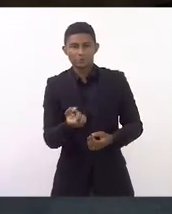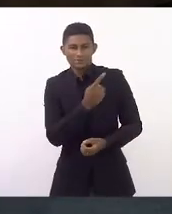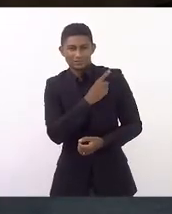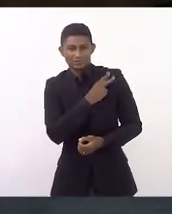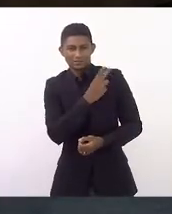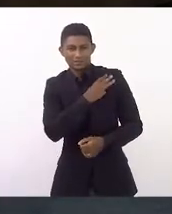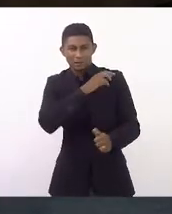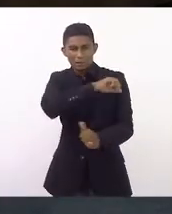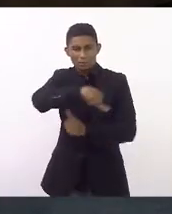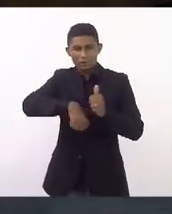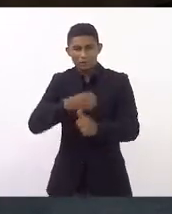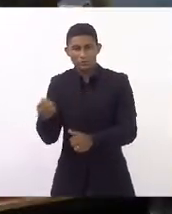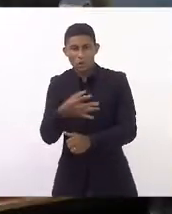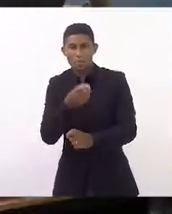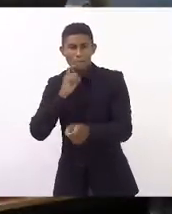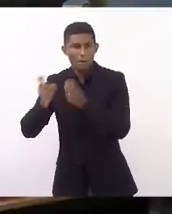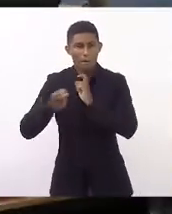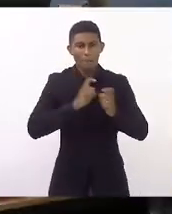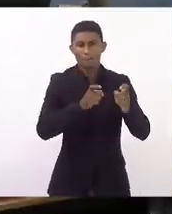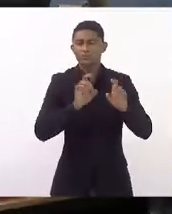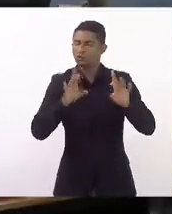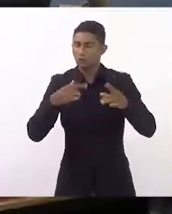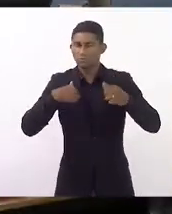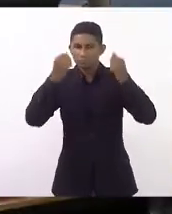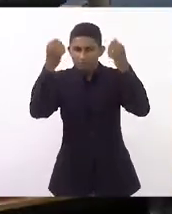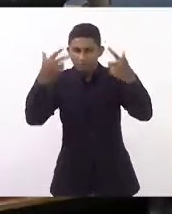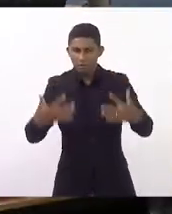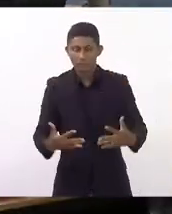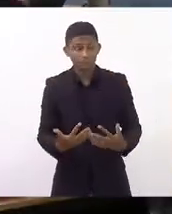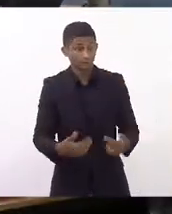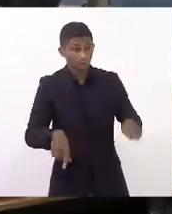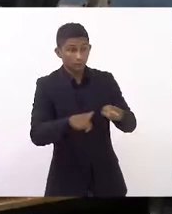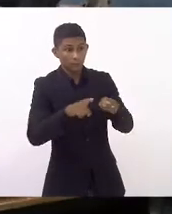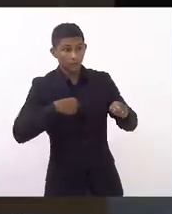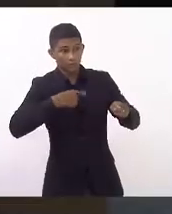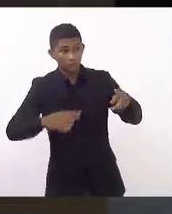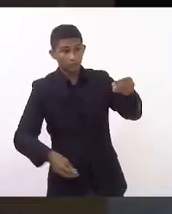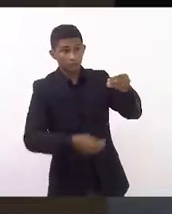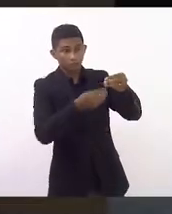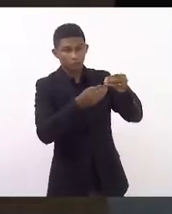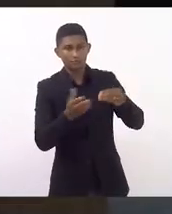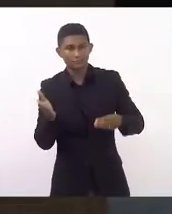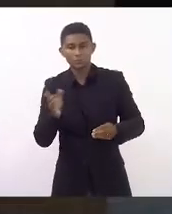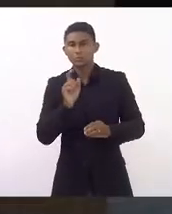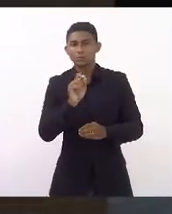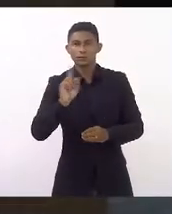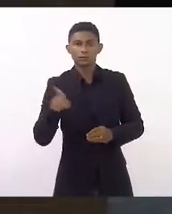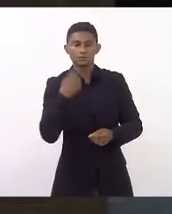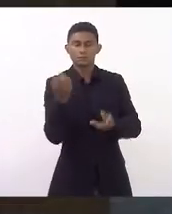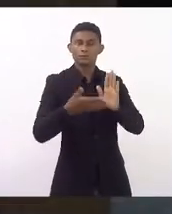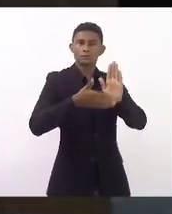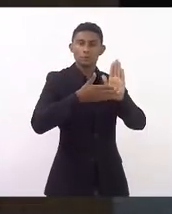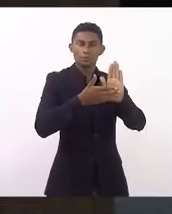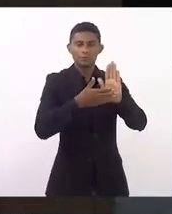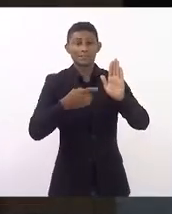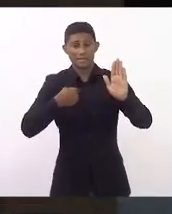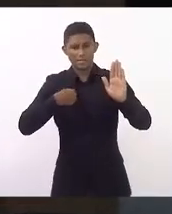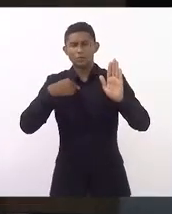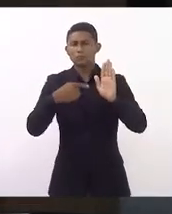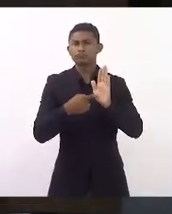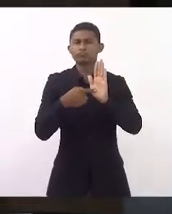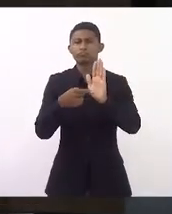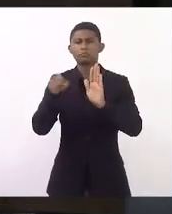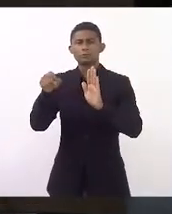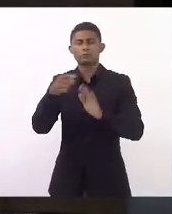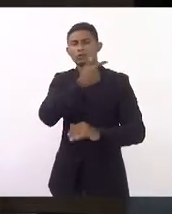o esclarecimento que eu queria dar. Senhor presidente, só complementar o deputado Valdec. Na verdade, a nossa proposta, e eu mesmo apresentei para o